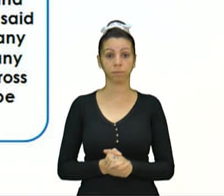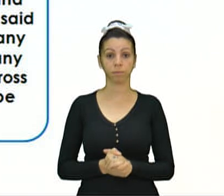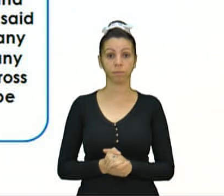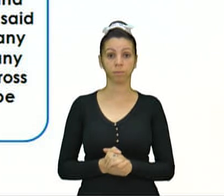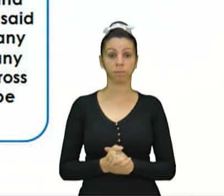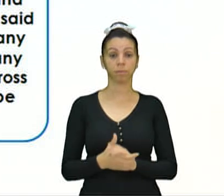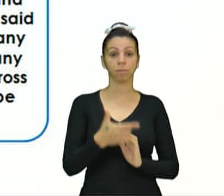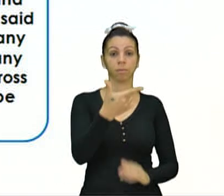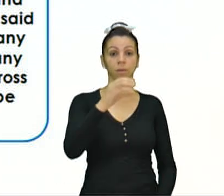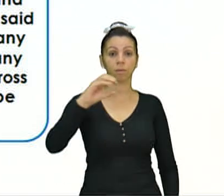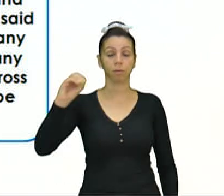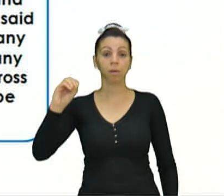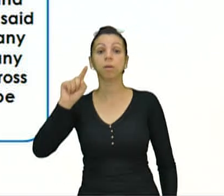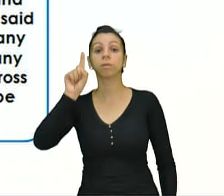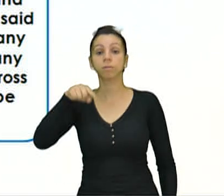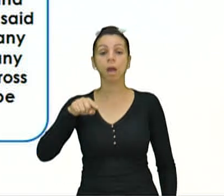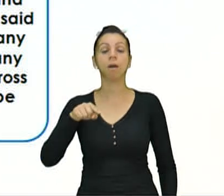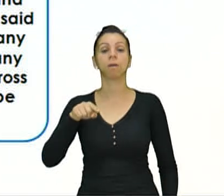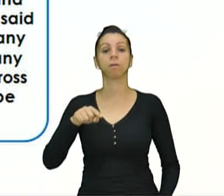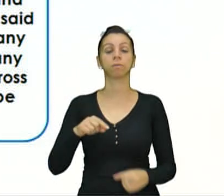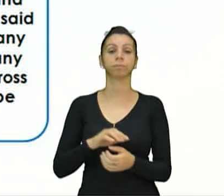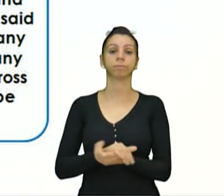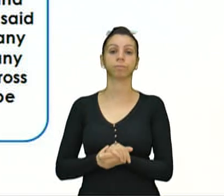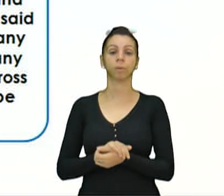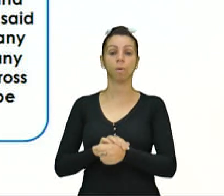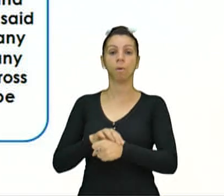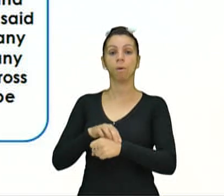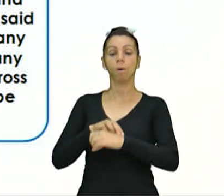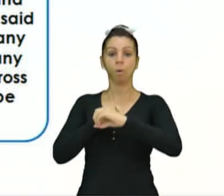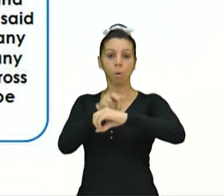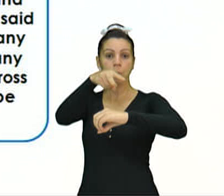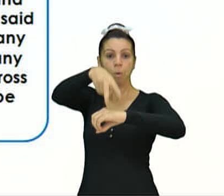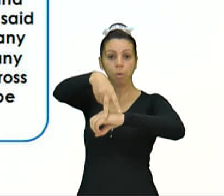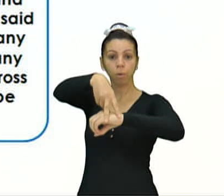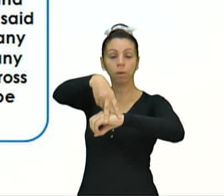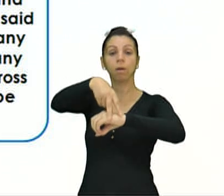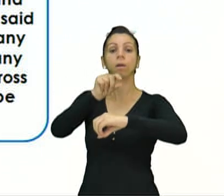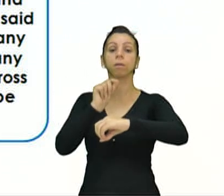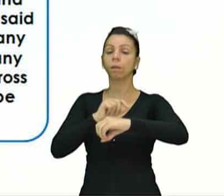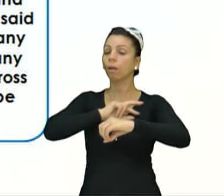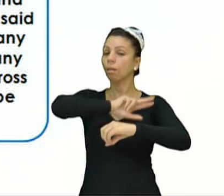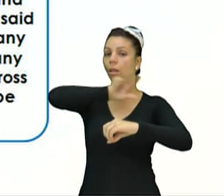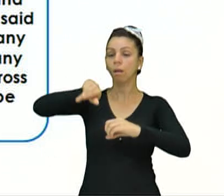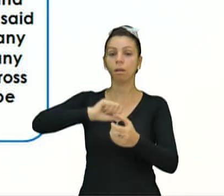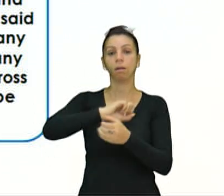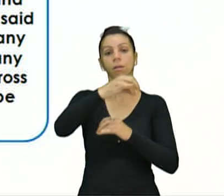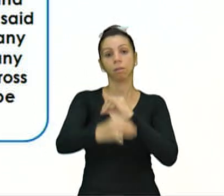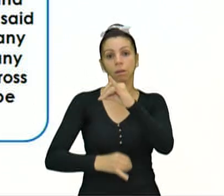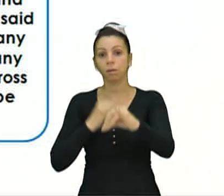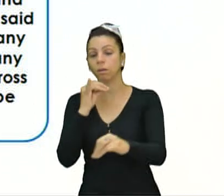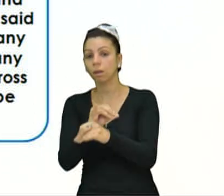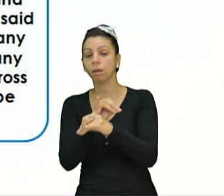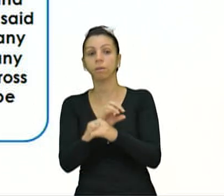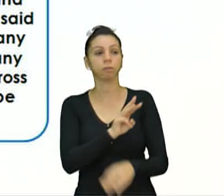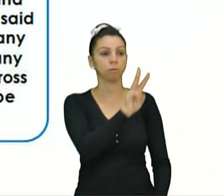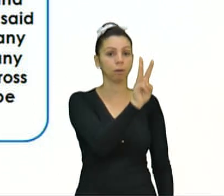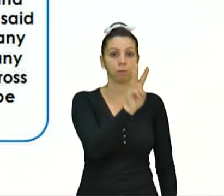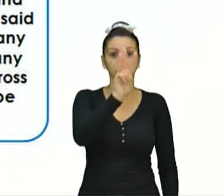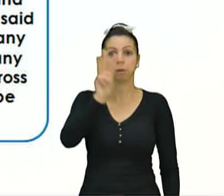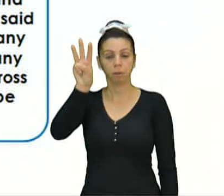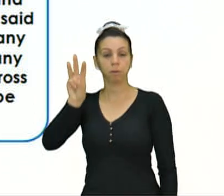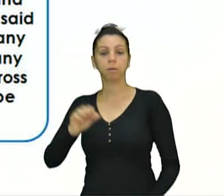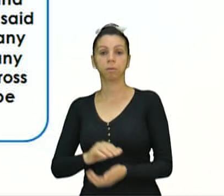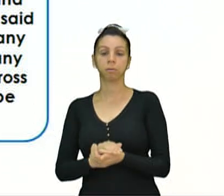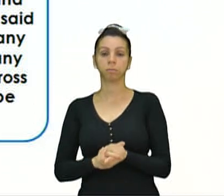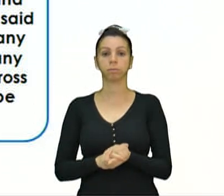vinha para uma mídia online, onde você tinha internet, você tinha novos sites, você tinha dados que eram mais